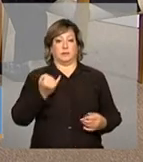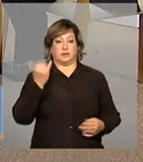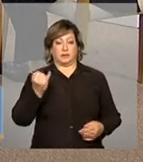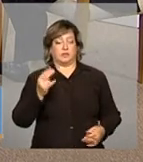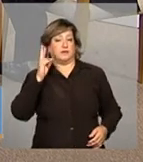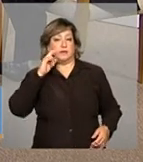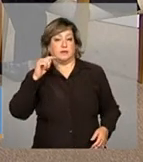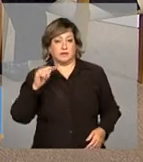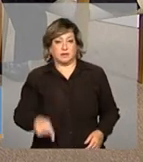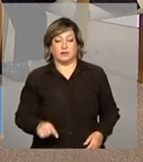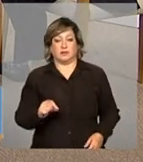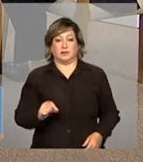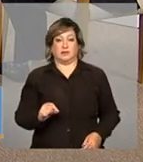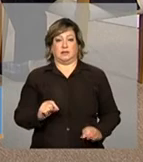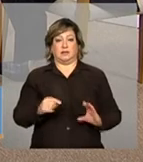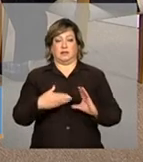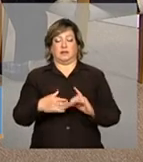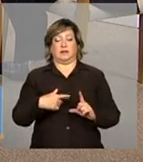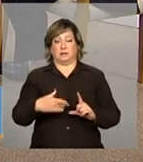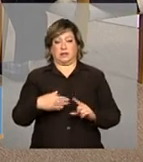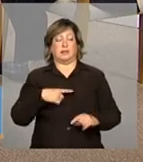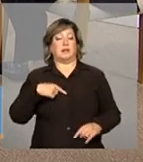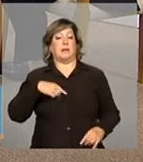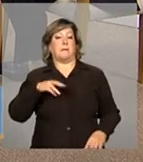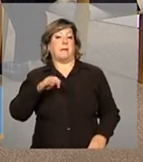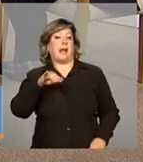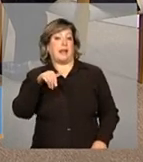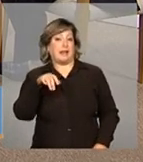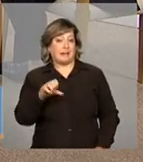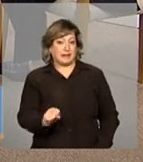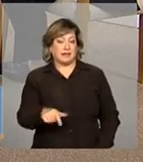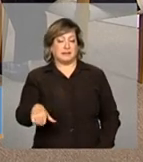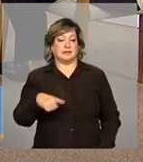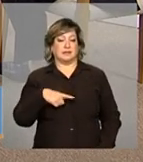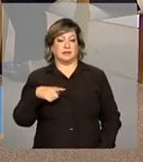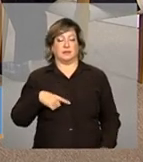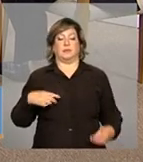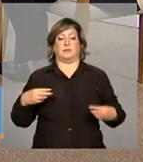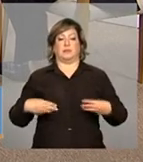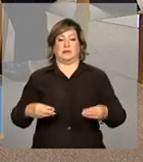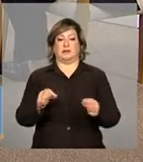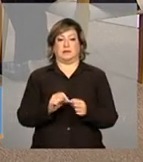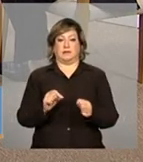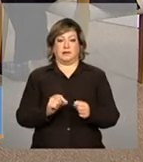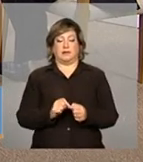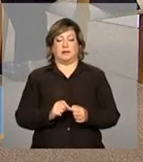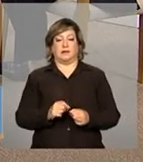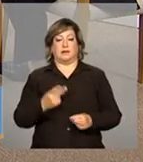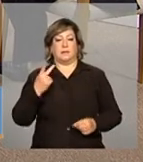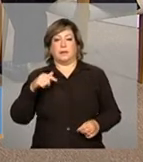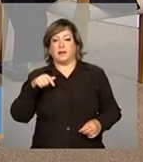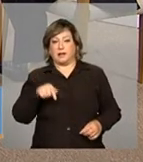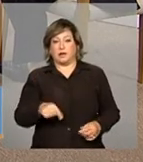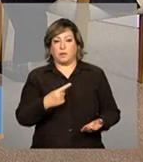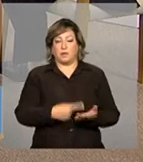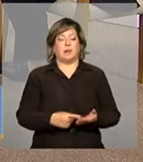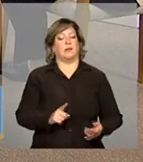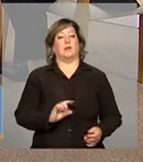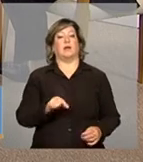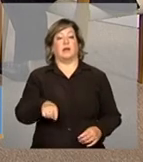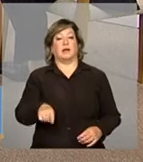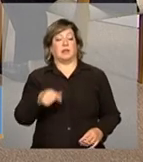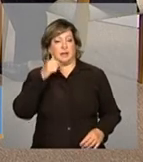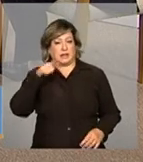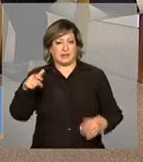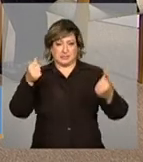teleconferência Até parece por vezes foi mas não são metas que o ministério estabeleceu ah não aí quando você mano coloco essas metas as metas com